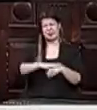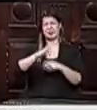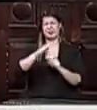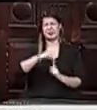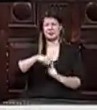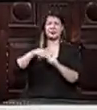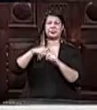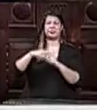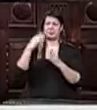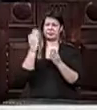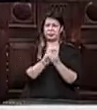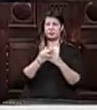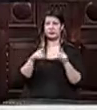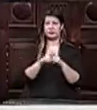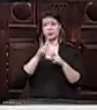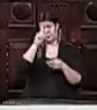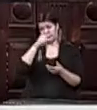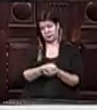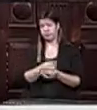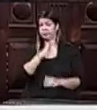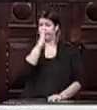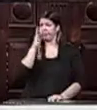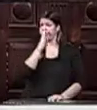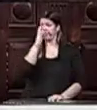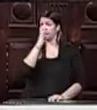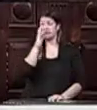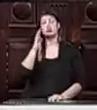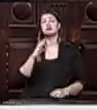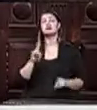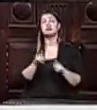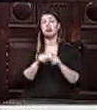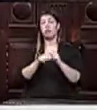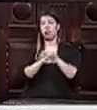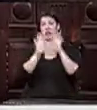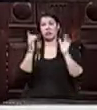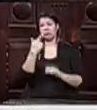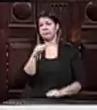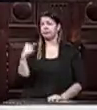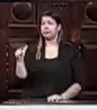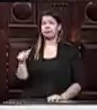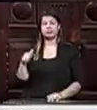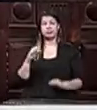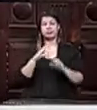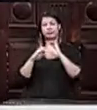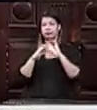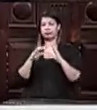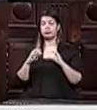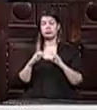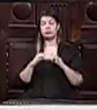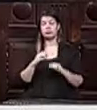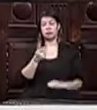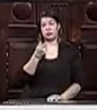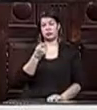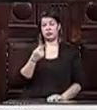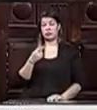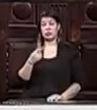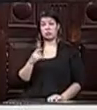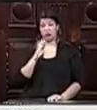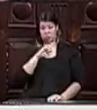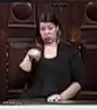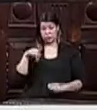medida arbitrária, com pouca transparência, com pouco diálogo, que vai ajudando a